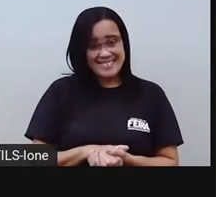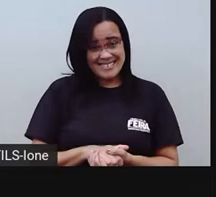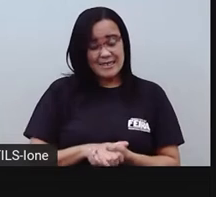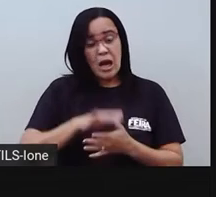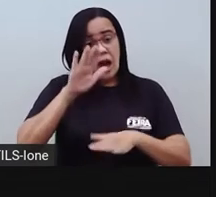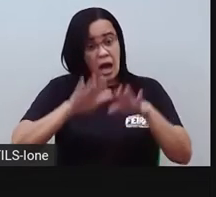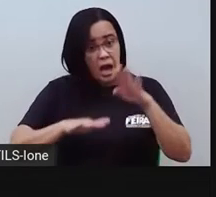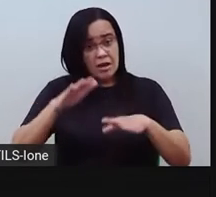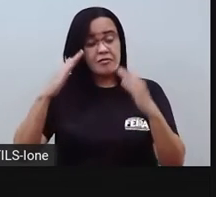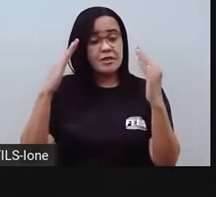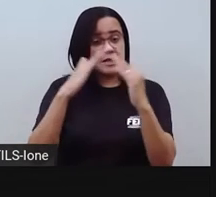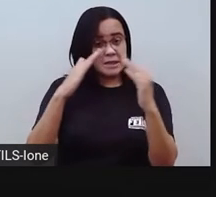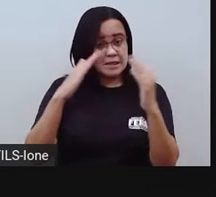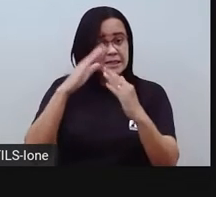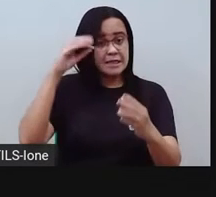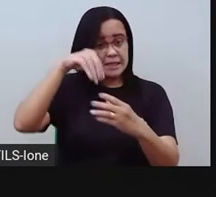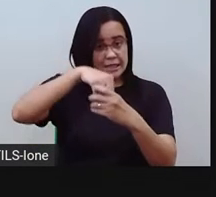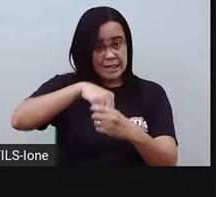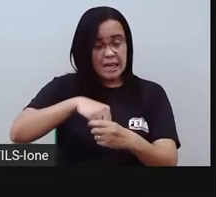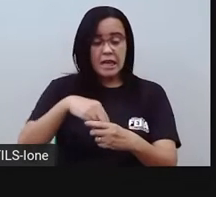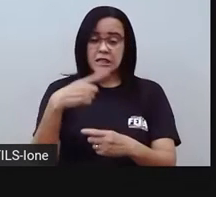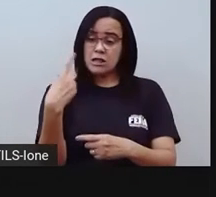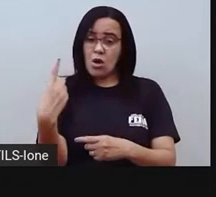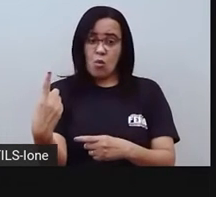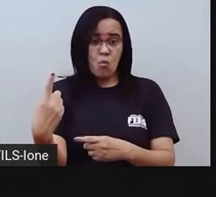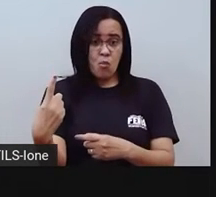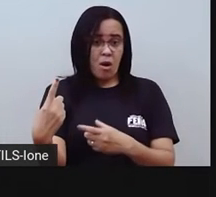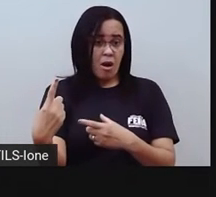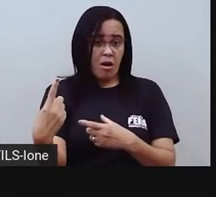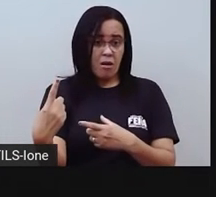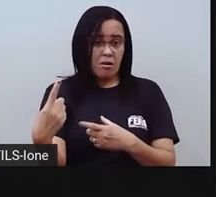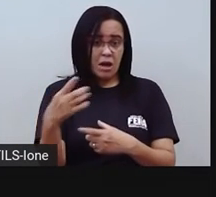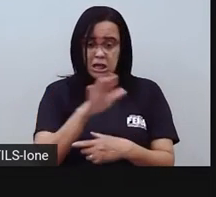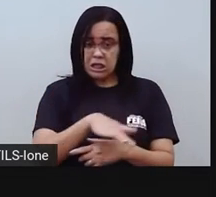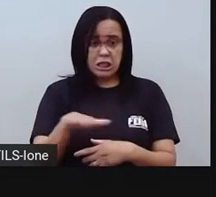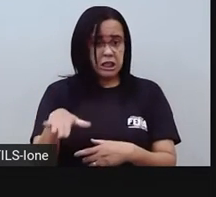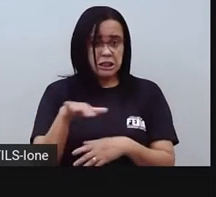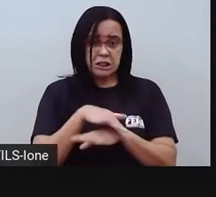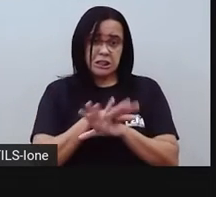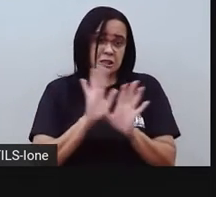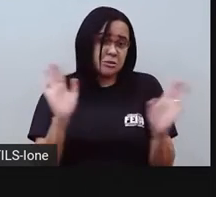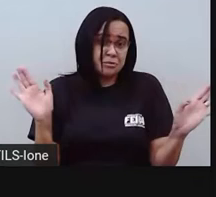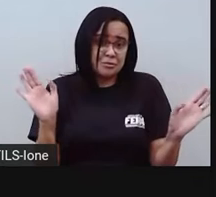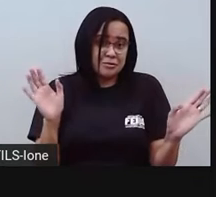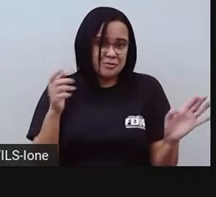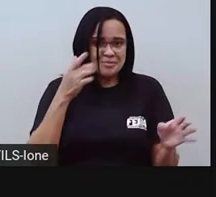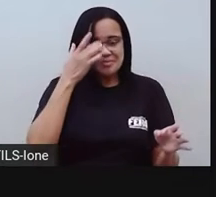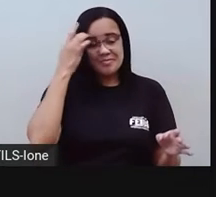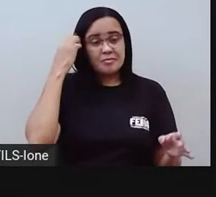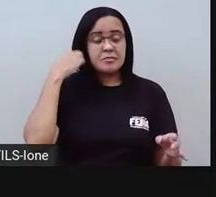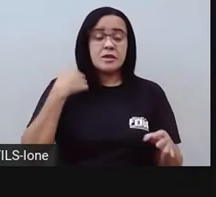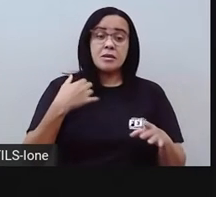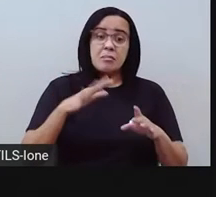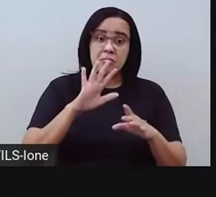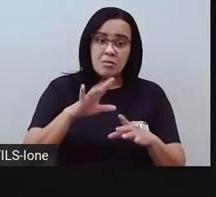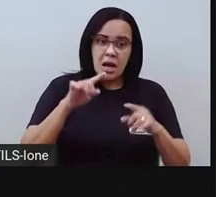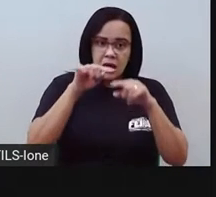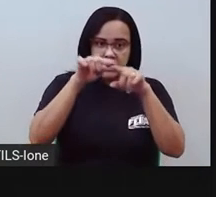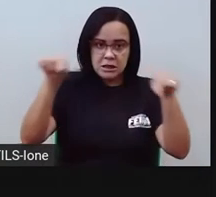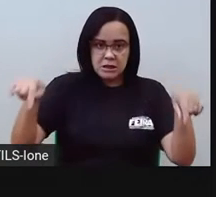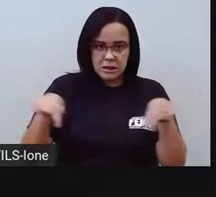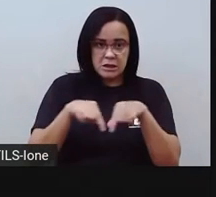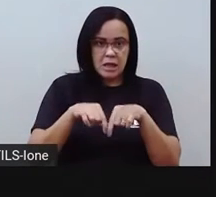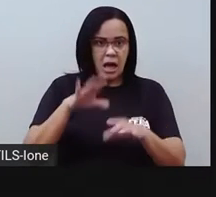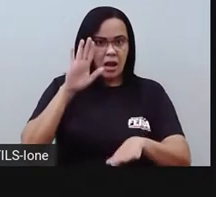né? Mas imagine numa sala, numa escola, que tem numa turma 15, 20 alunos, se todo